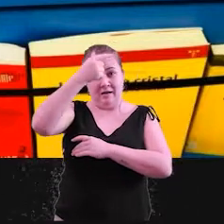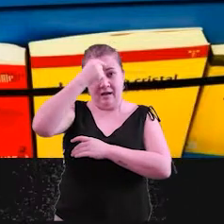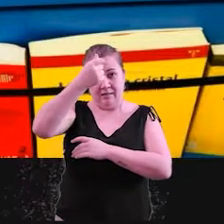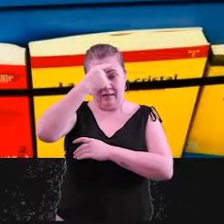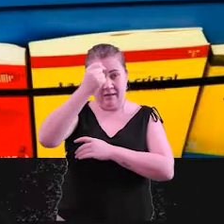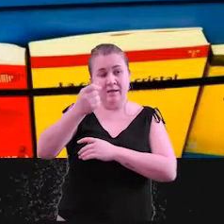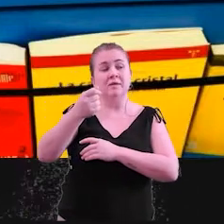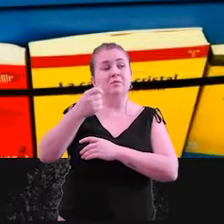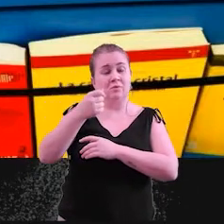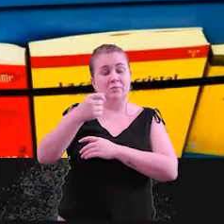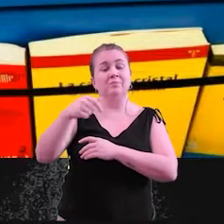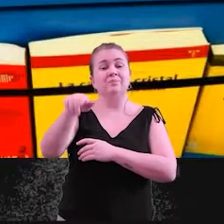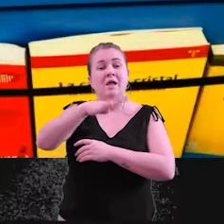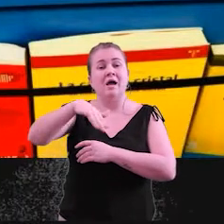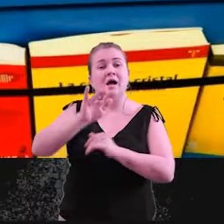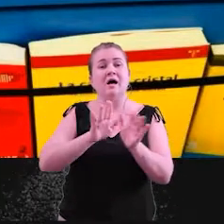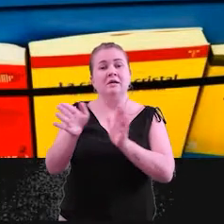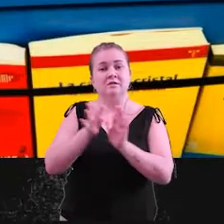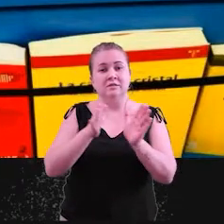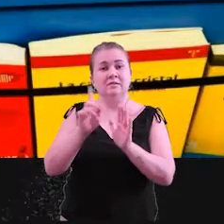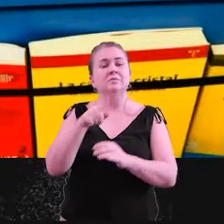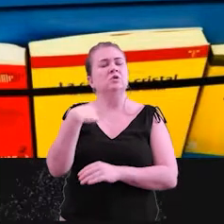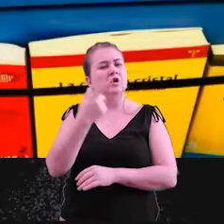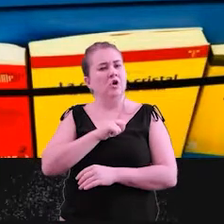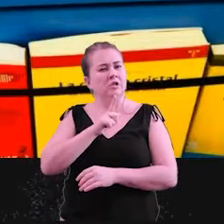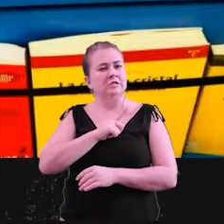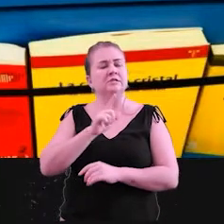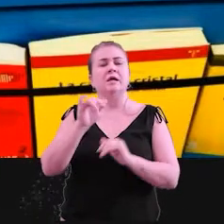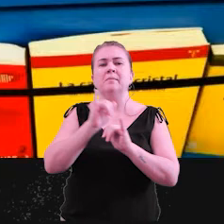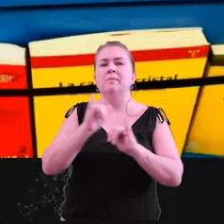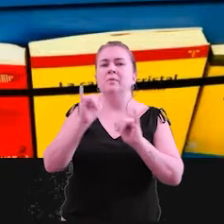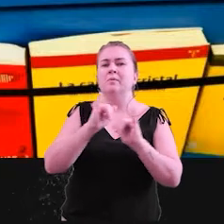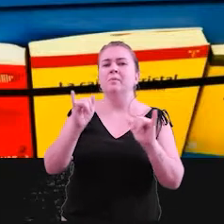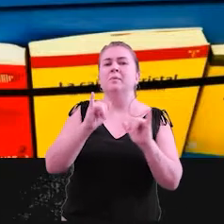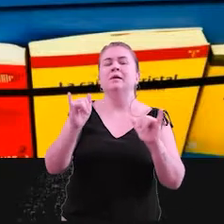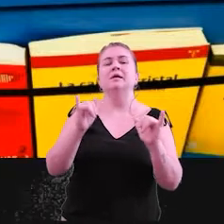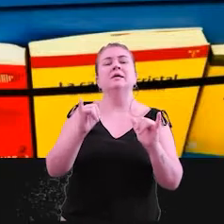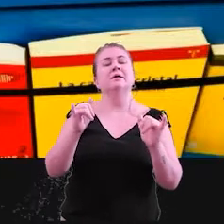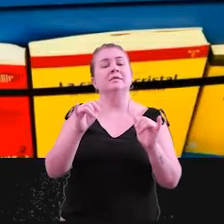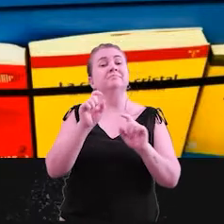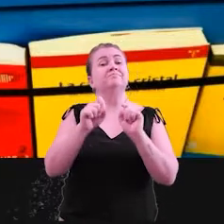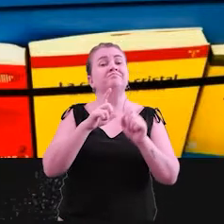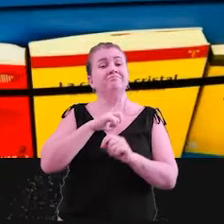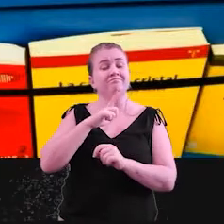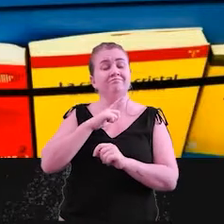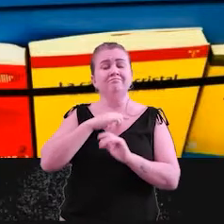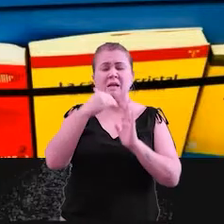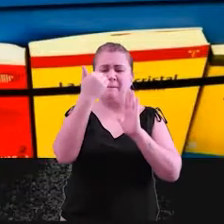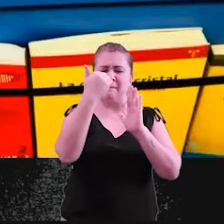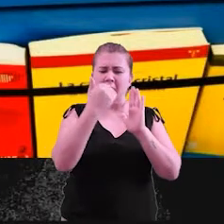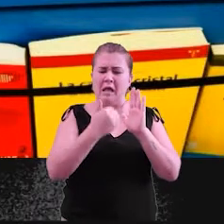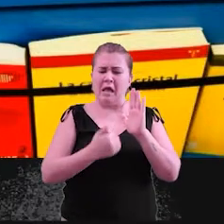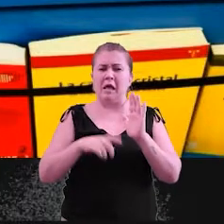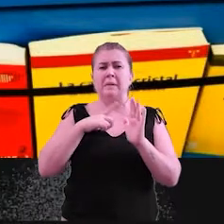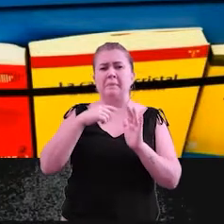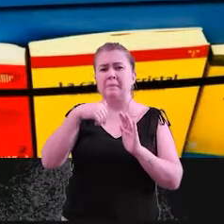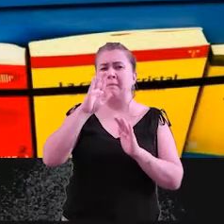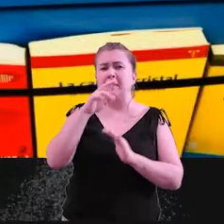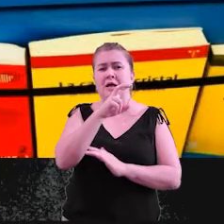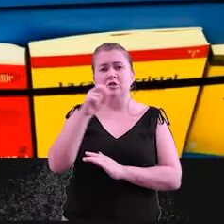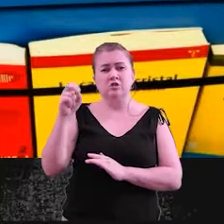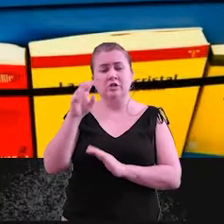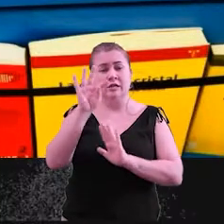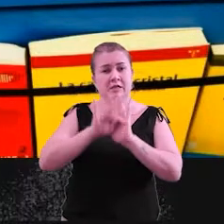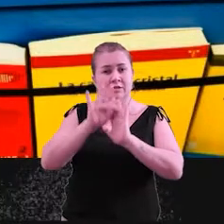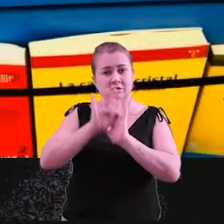universo acadêmico da acessibilidade. Temos o Publica Acessibilidade, que é um banco de dados com mais de 500 textos em português, inglês